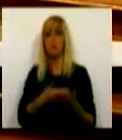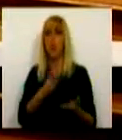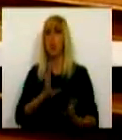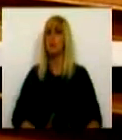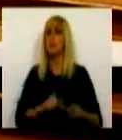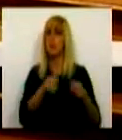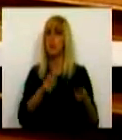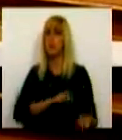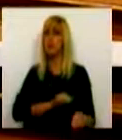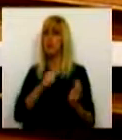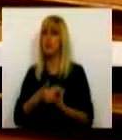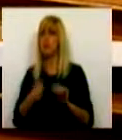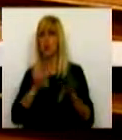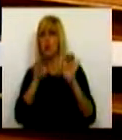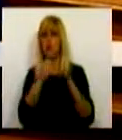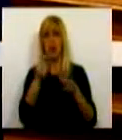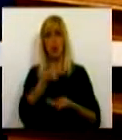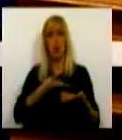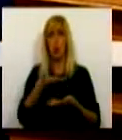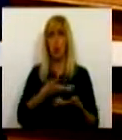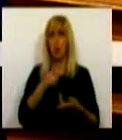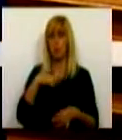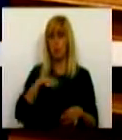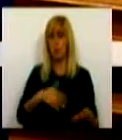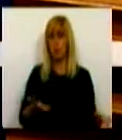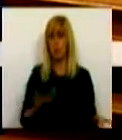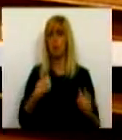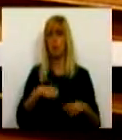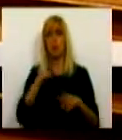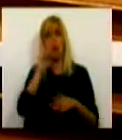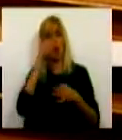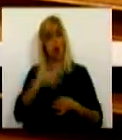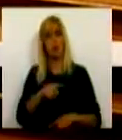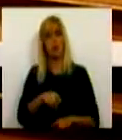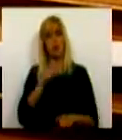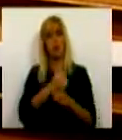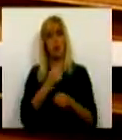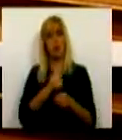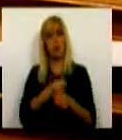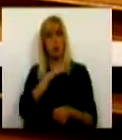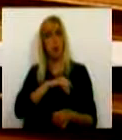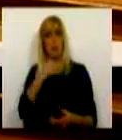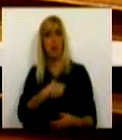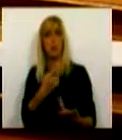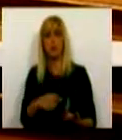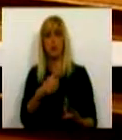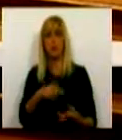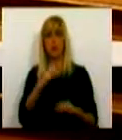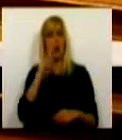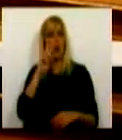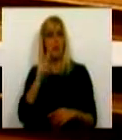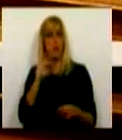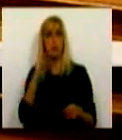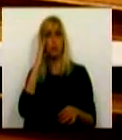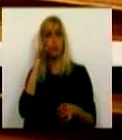e transformação social e económica do país. Mas também temos que assegurar que esses trabalhadores sejam bem remunerados e tenham um horizonte de